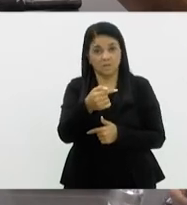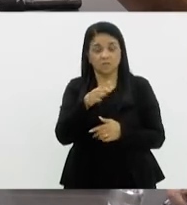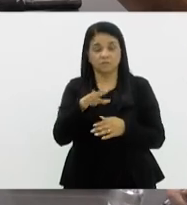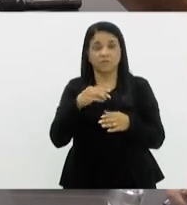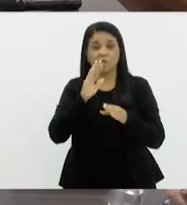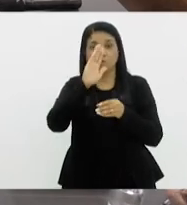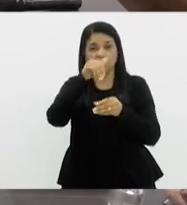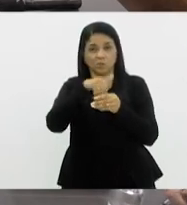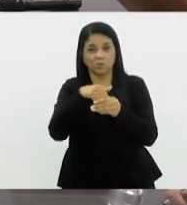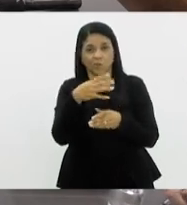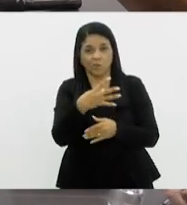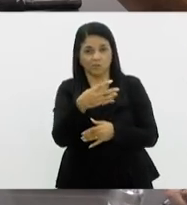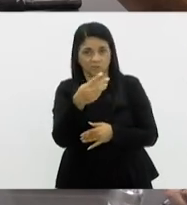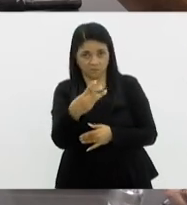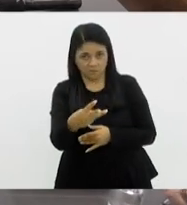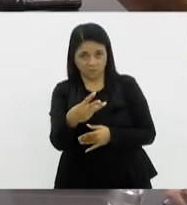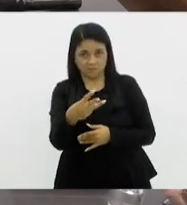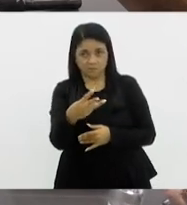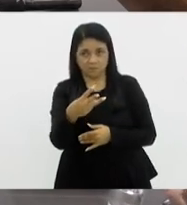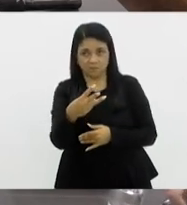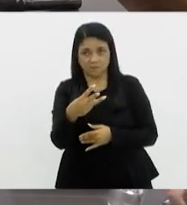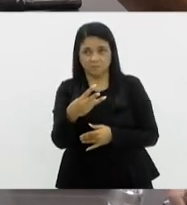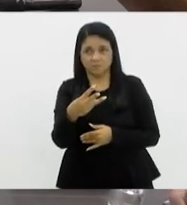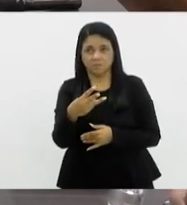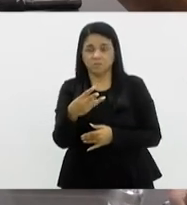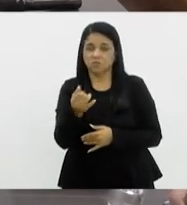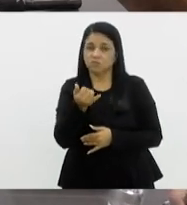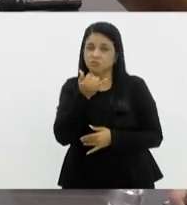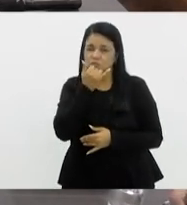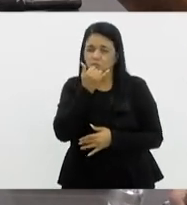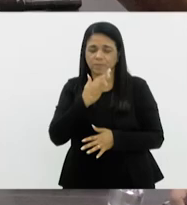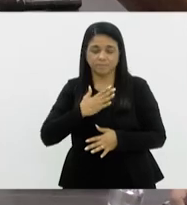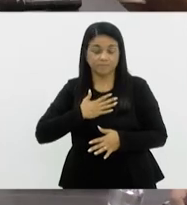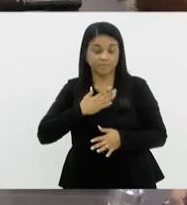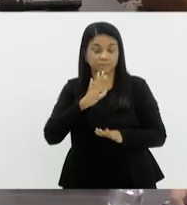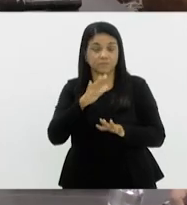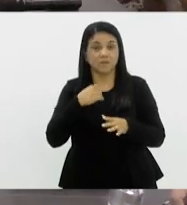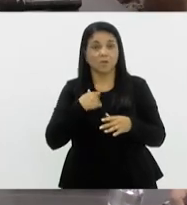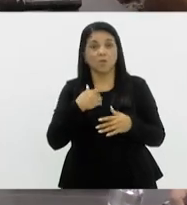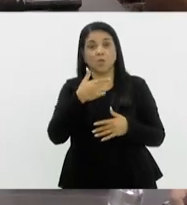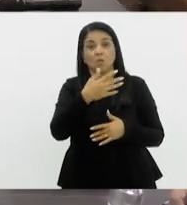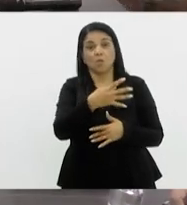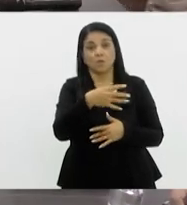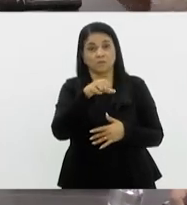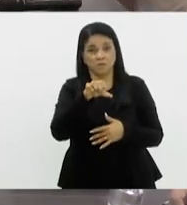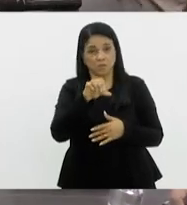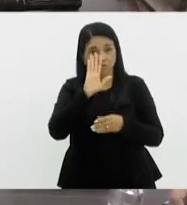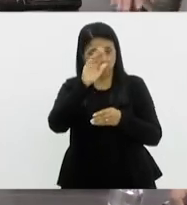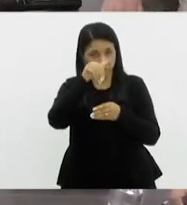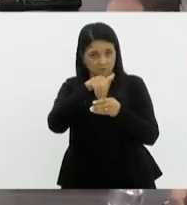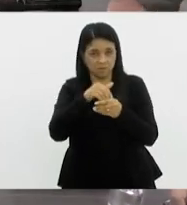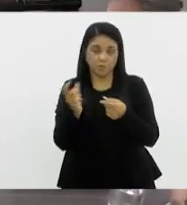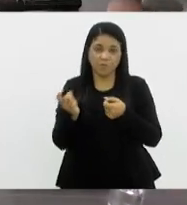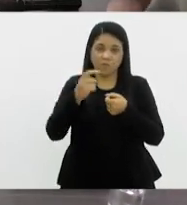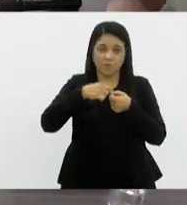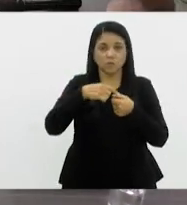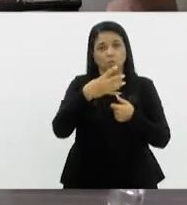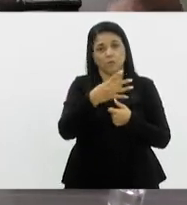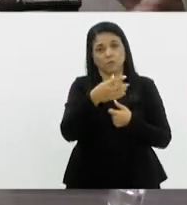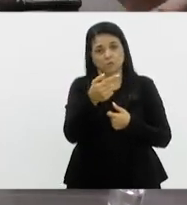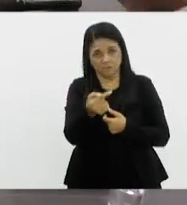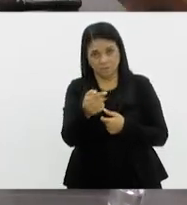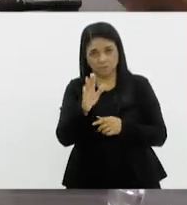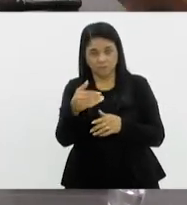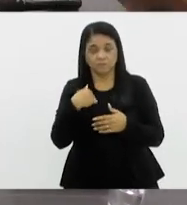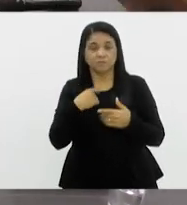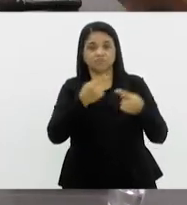43? Desculpa. Vamos votar o 49, que está em pauta, e a gente volta ao 47. Então, não